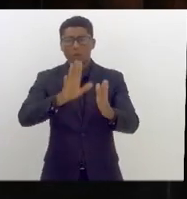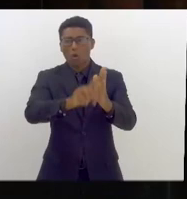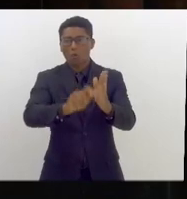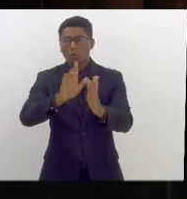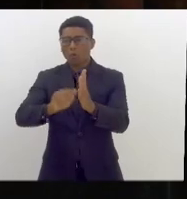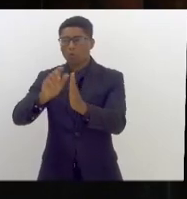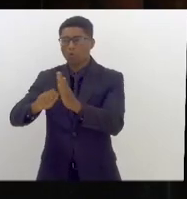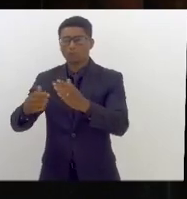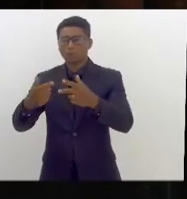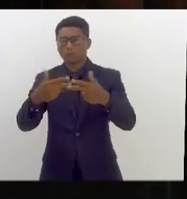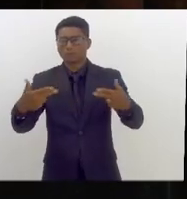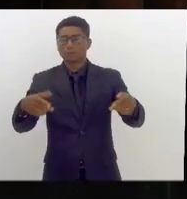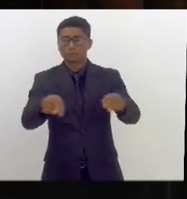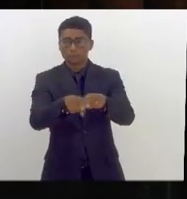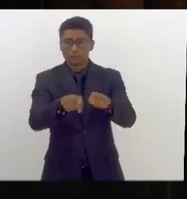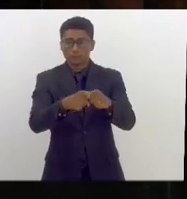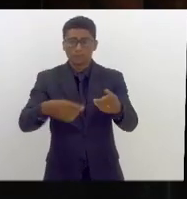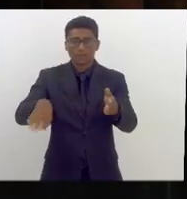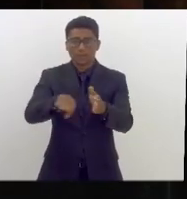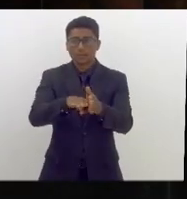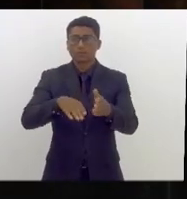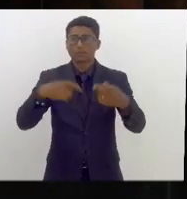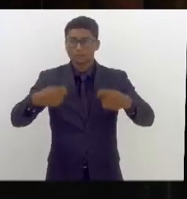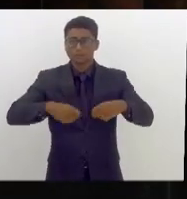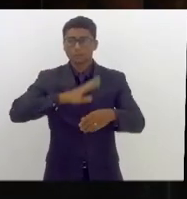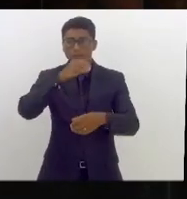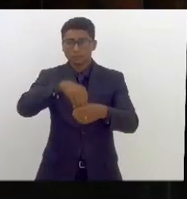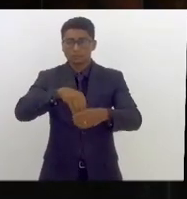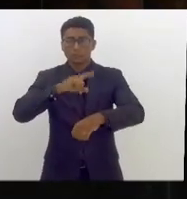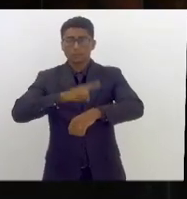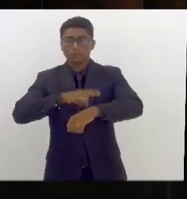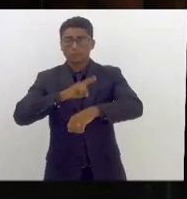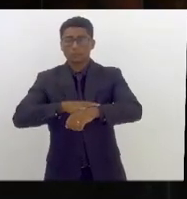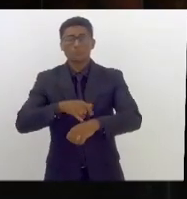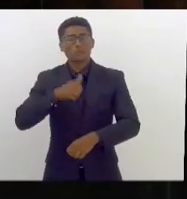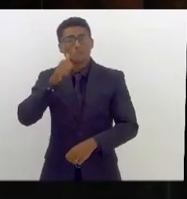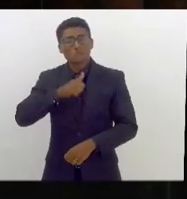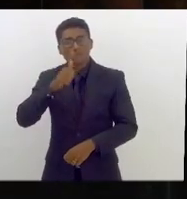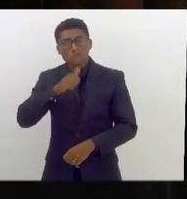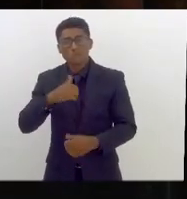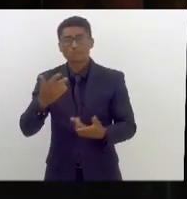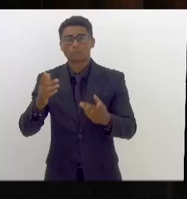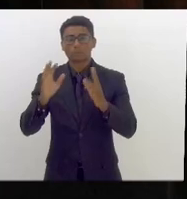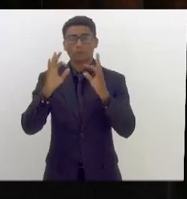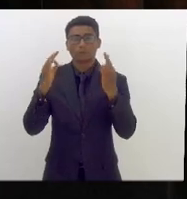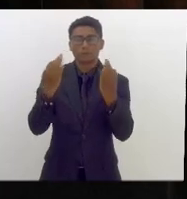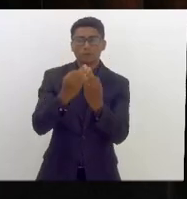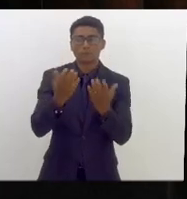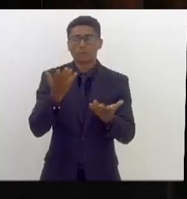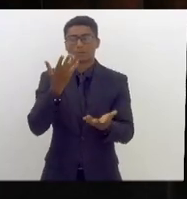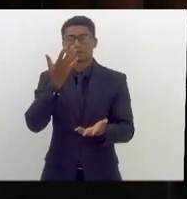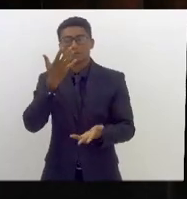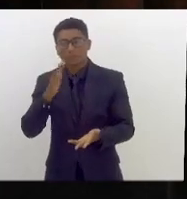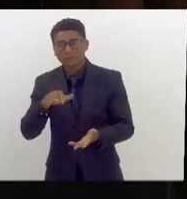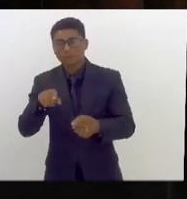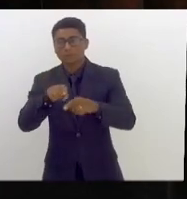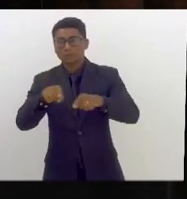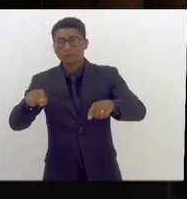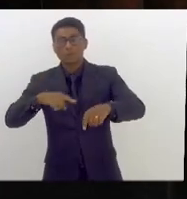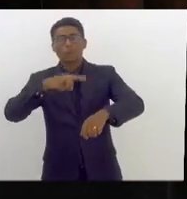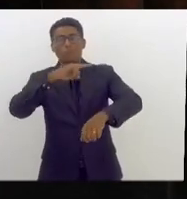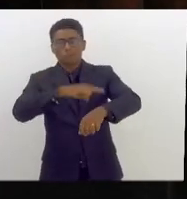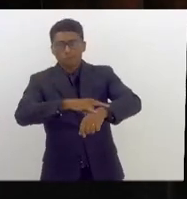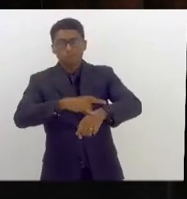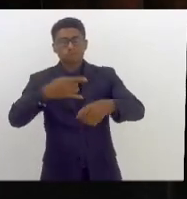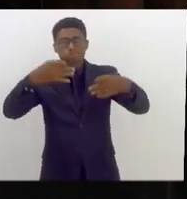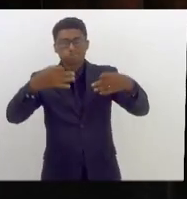que as estações deveriam ter banheiros para as nossas mulheres, para as nossas famílias, as nossas crianças poderem fazer uso, e não